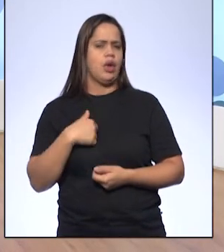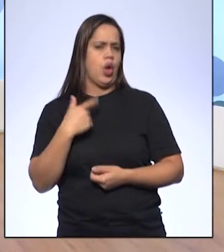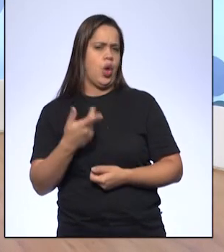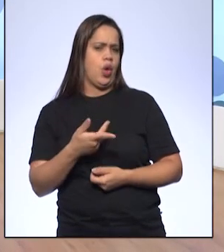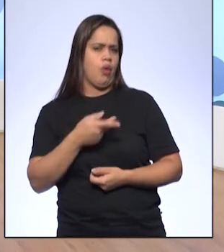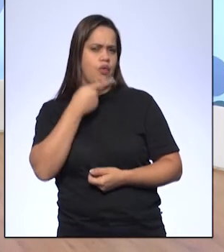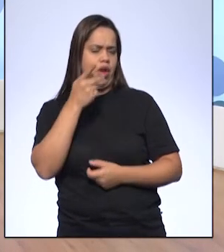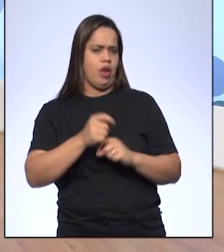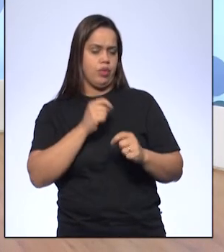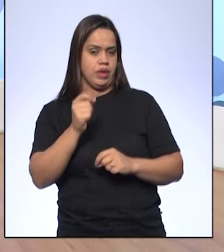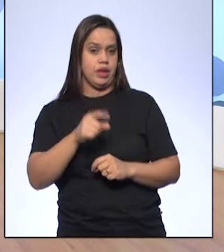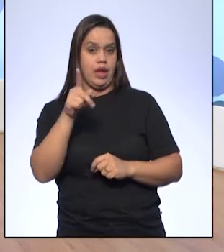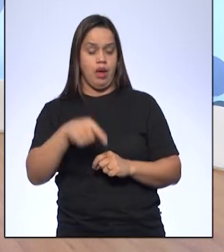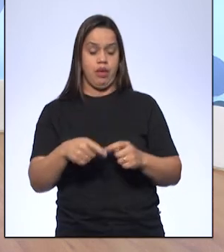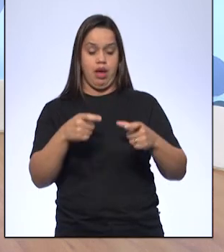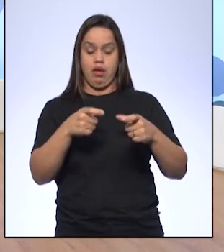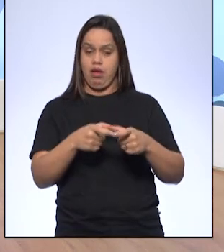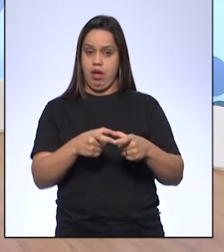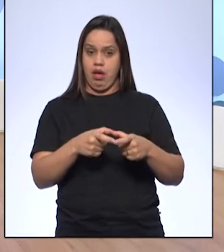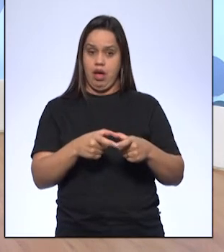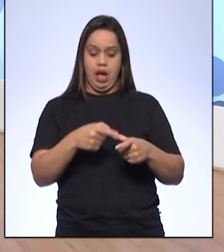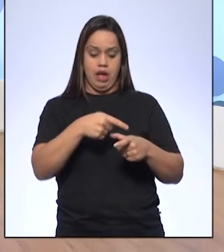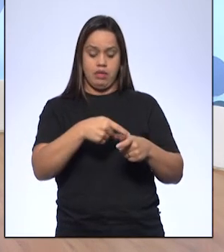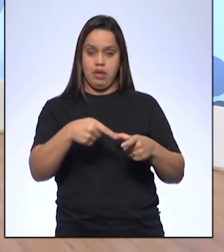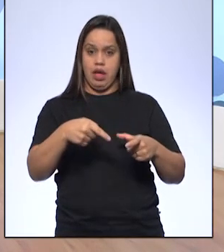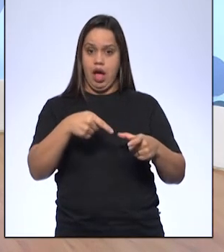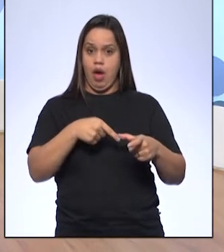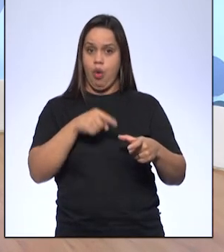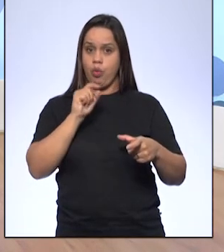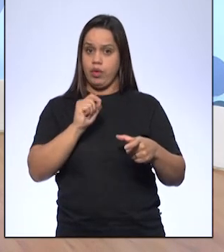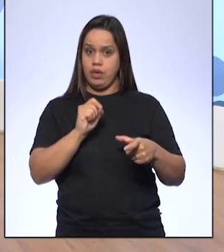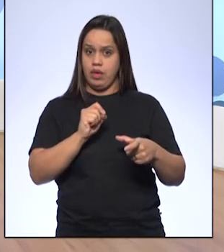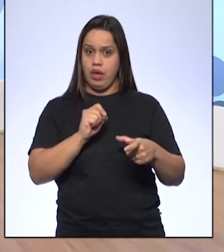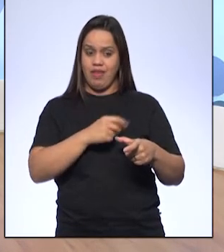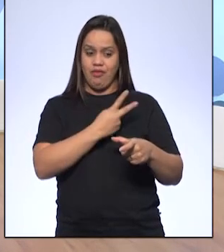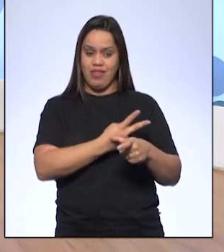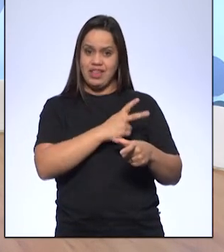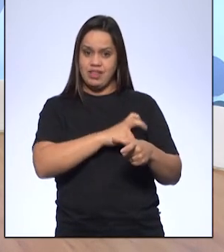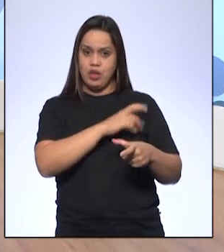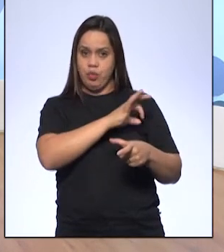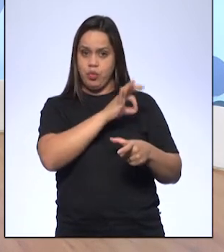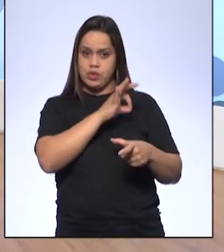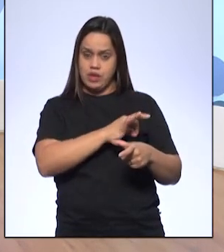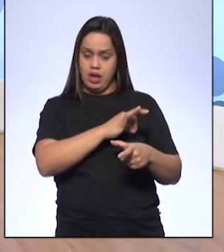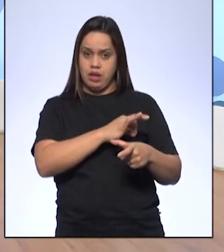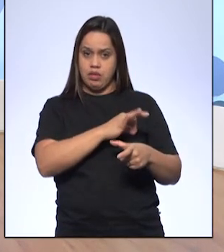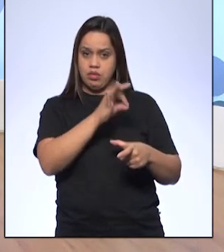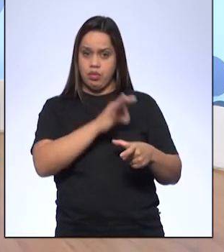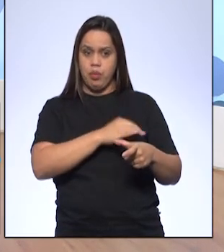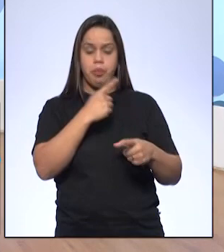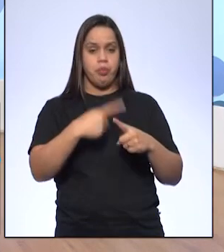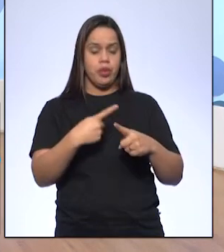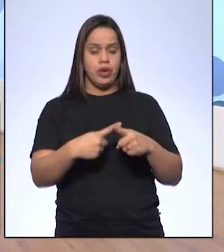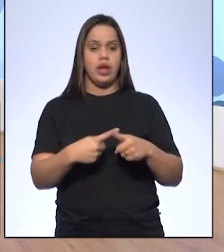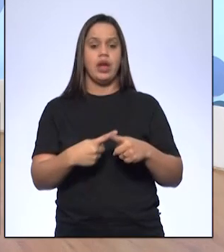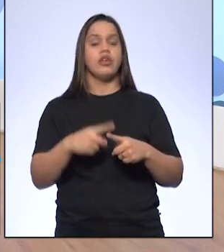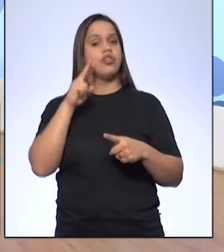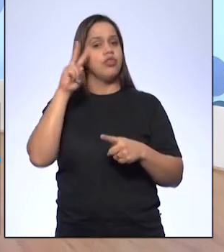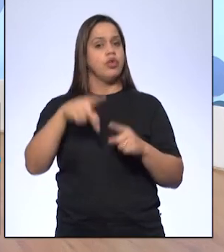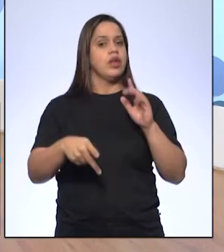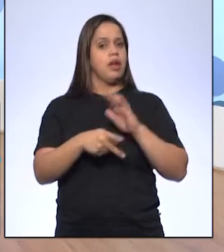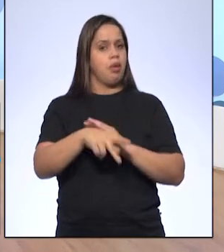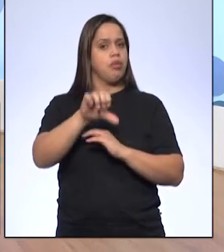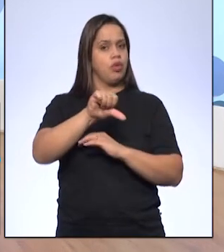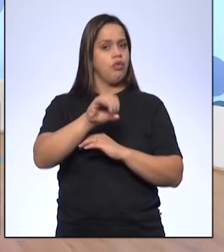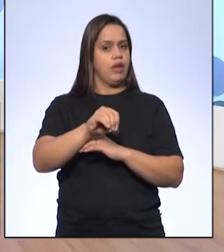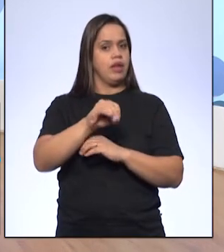que esse é o setor Sim. correspondente aos 25%, porque a gente achou que o ângulo desse setor é 90 graus, Isso